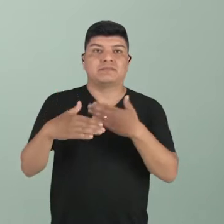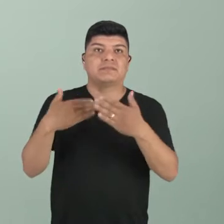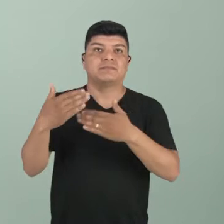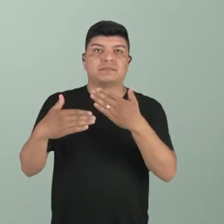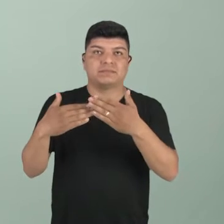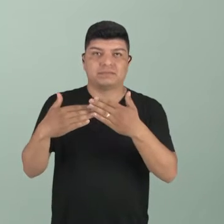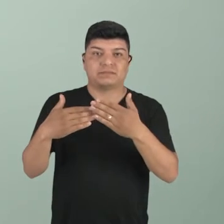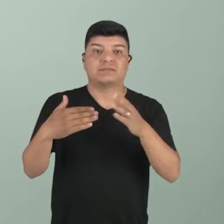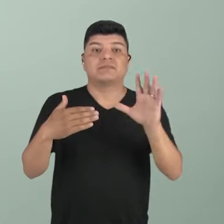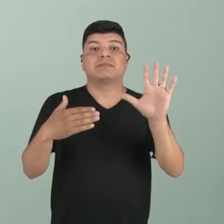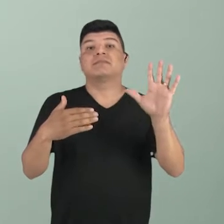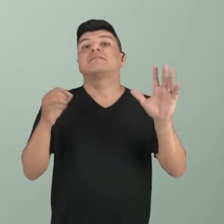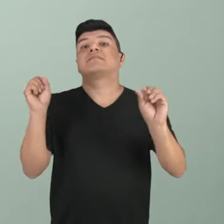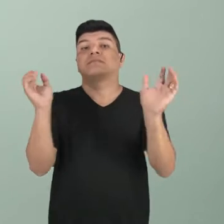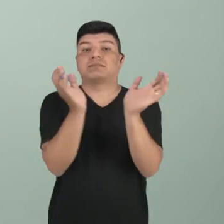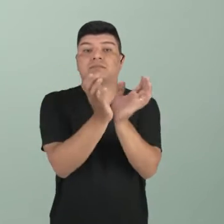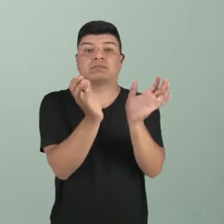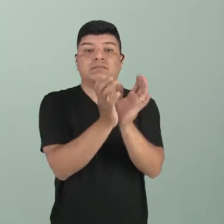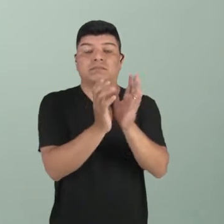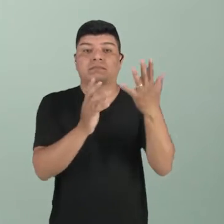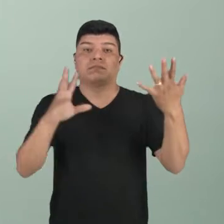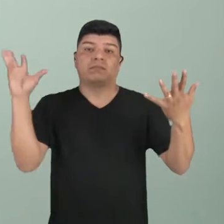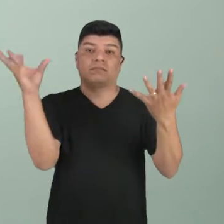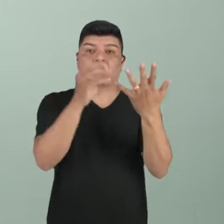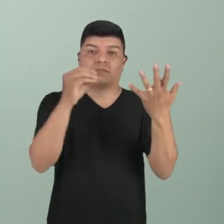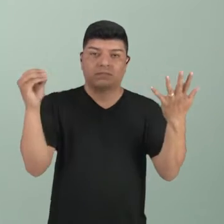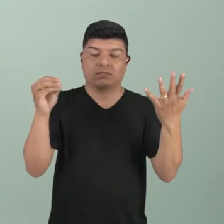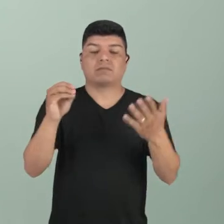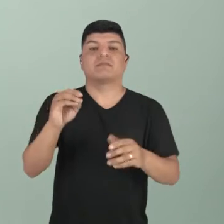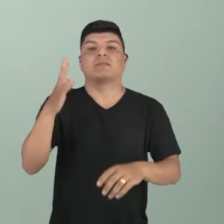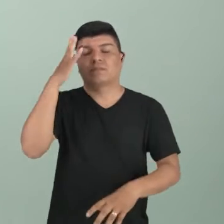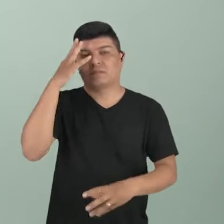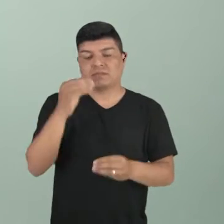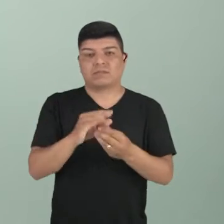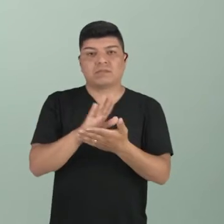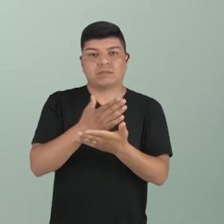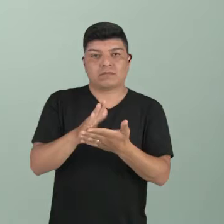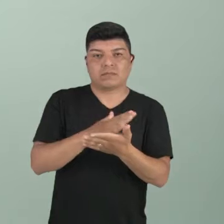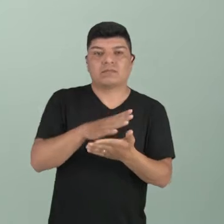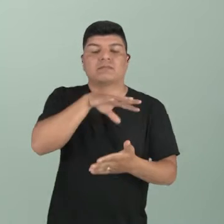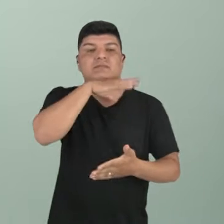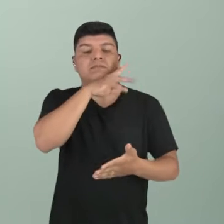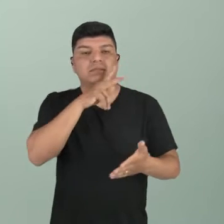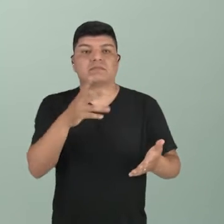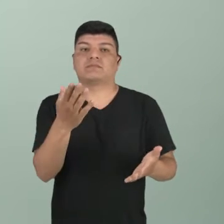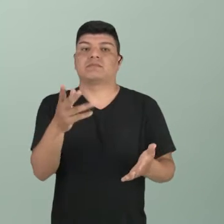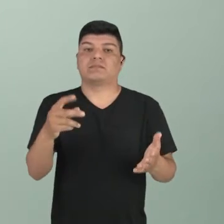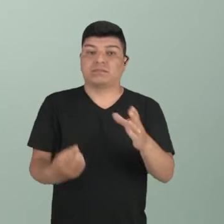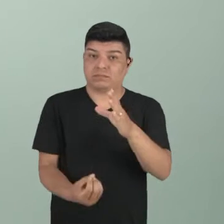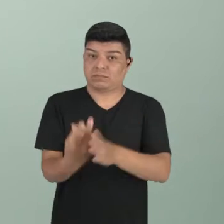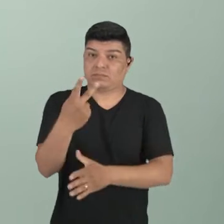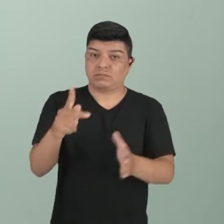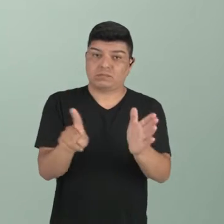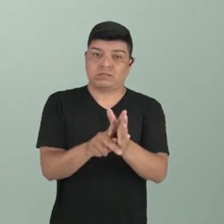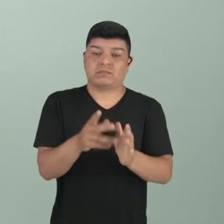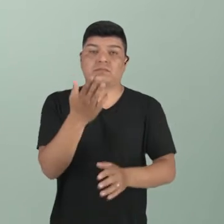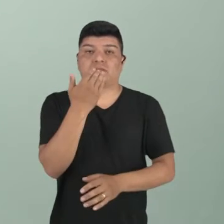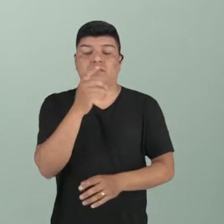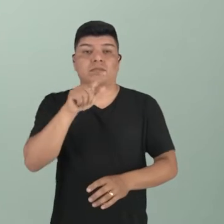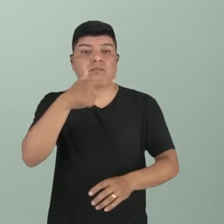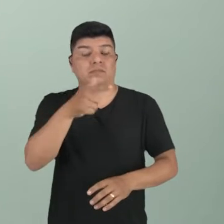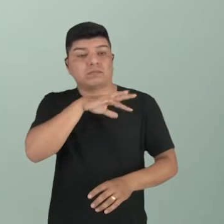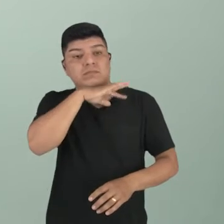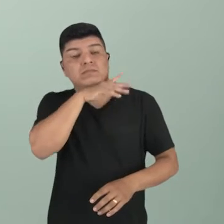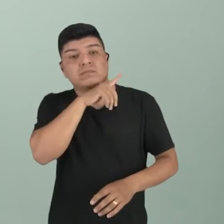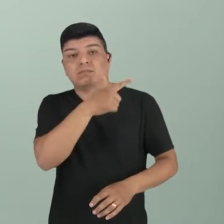processos autotróficos bom nós sabemos que alguns animais eles são capazes de produzir seu próprio alimento é em alguns outros animais não são